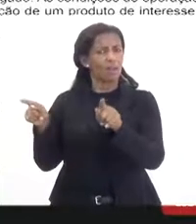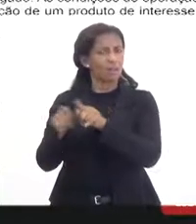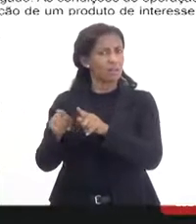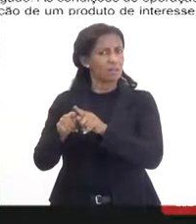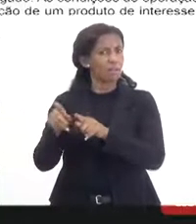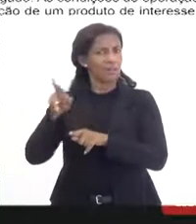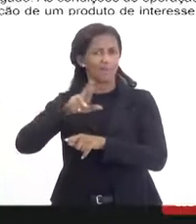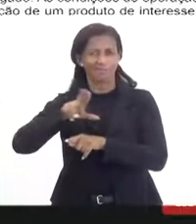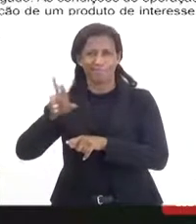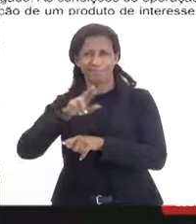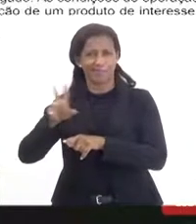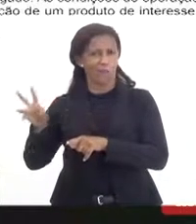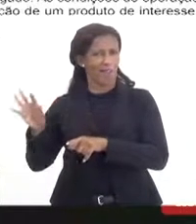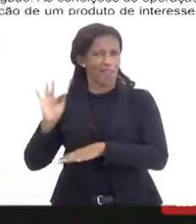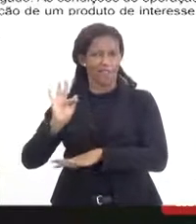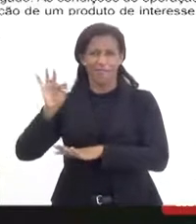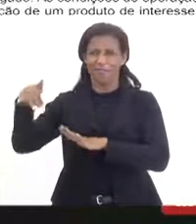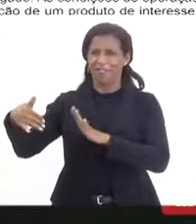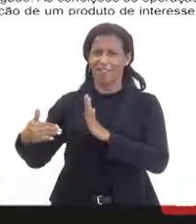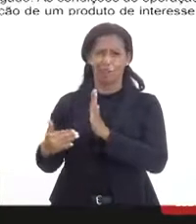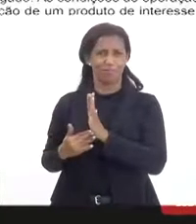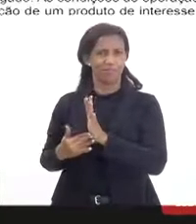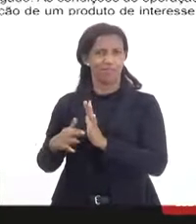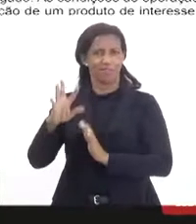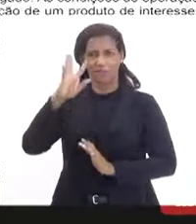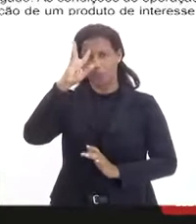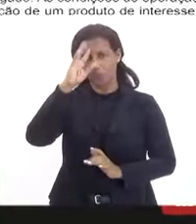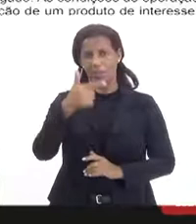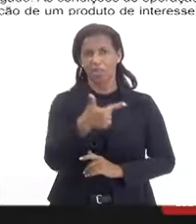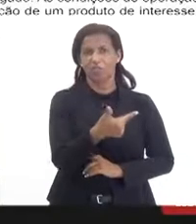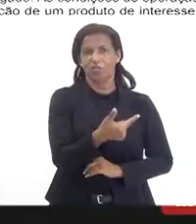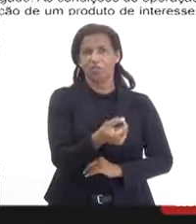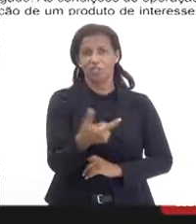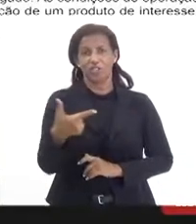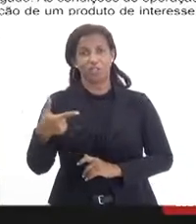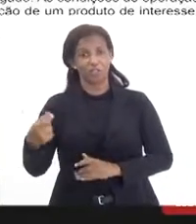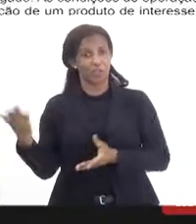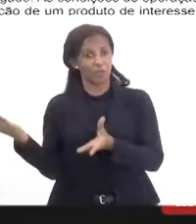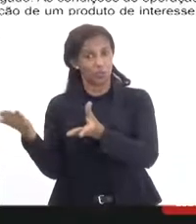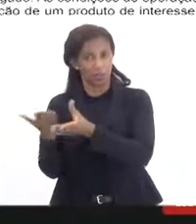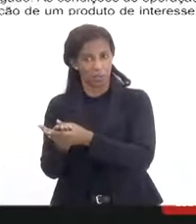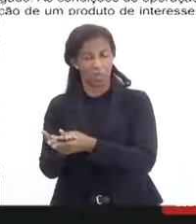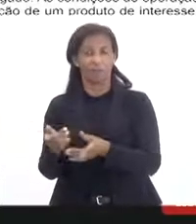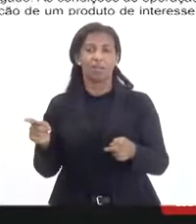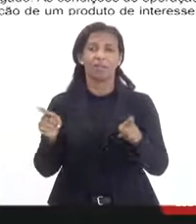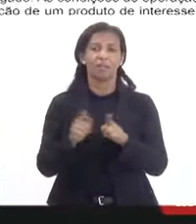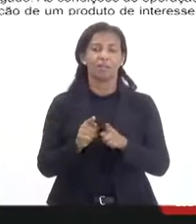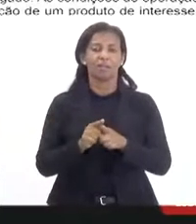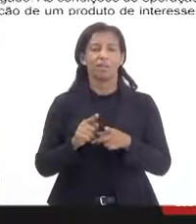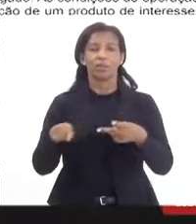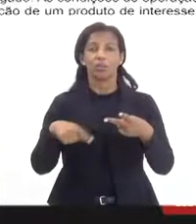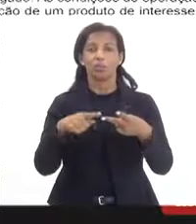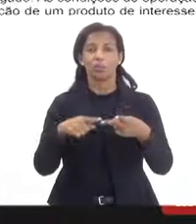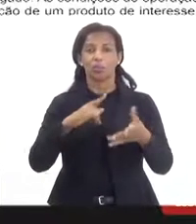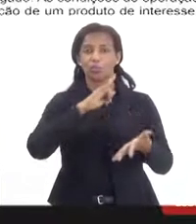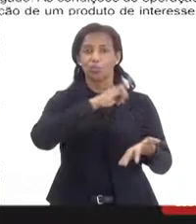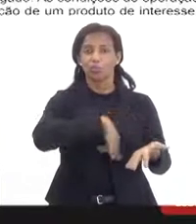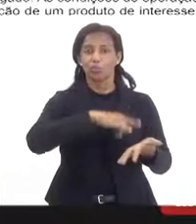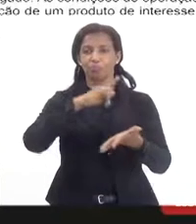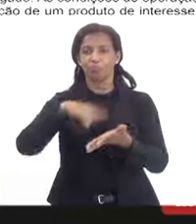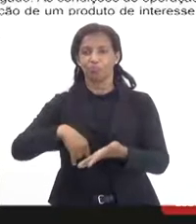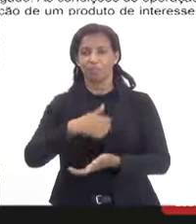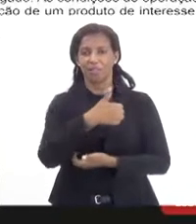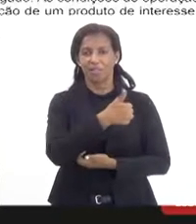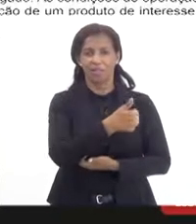não compõe o produto final. São decisões aqui de 2020, nós temos aqui também duas certidões da dívida ativa, uma no valor